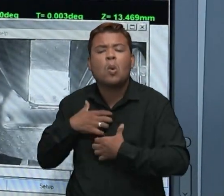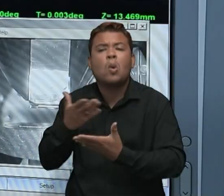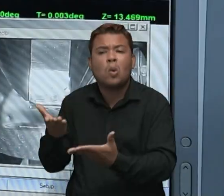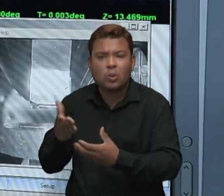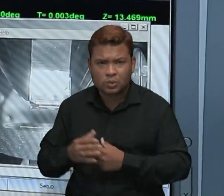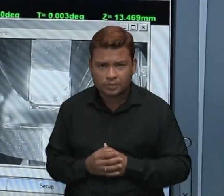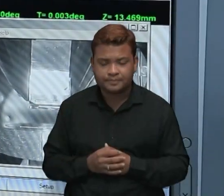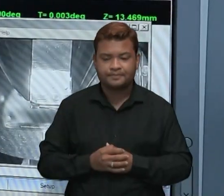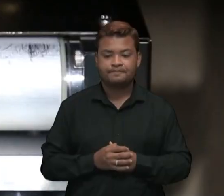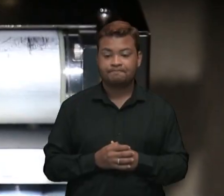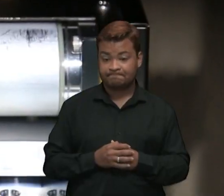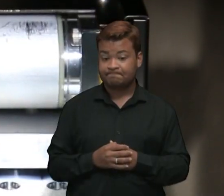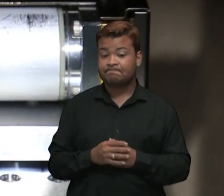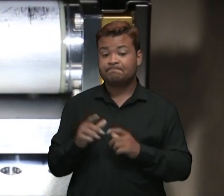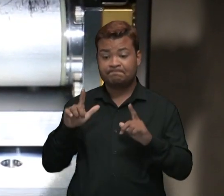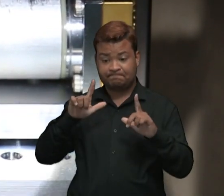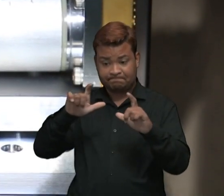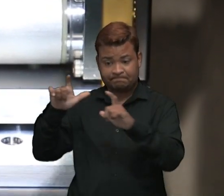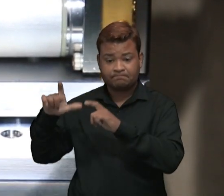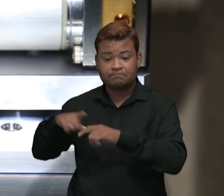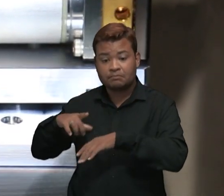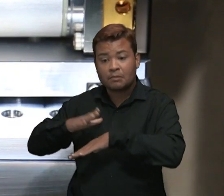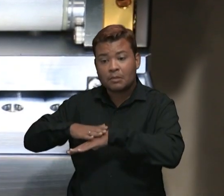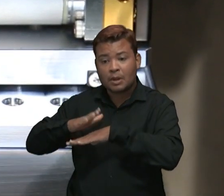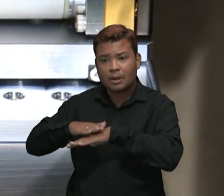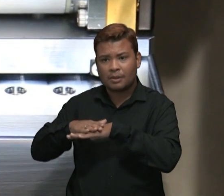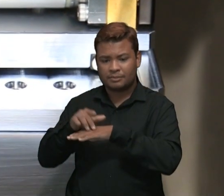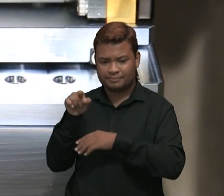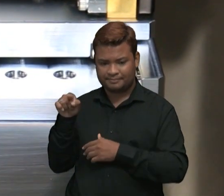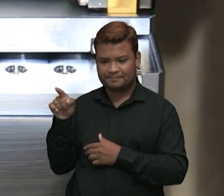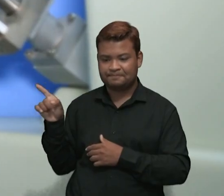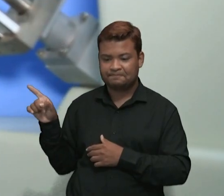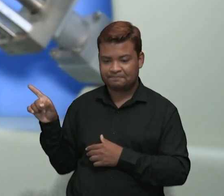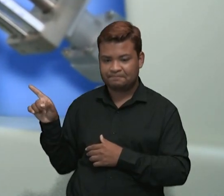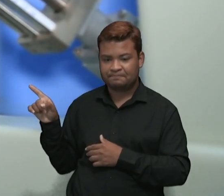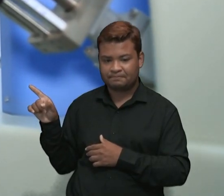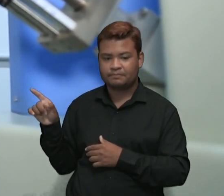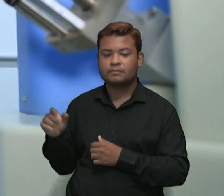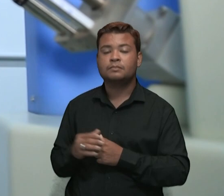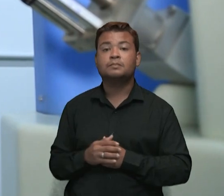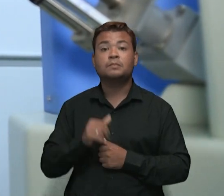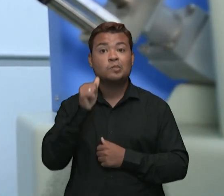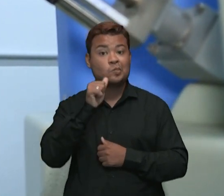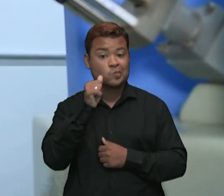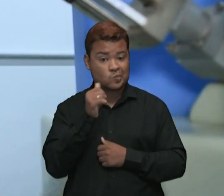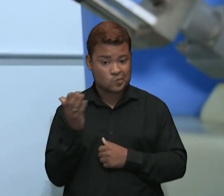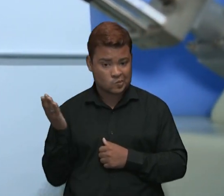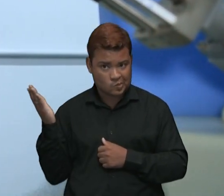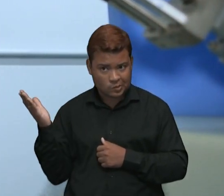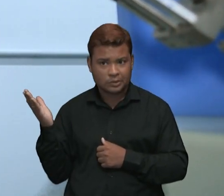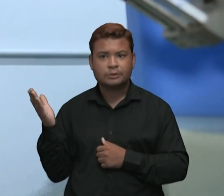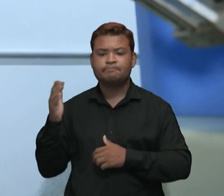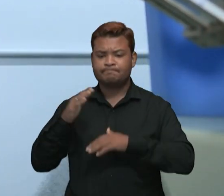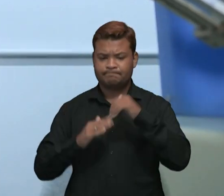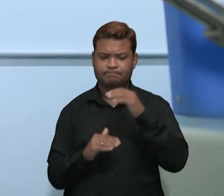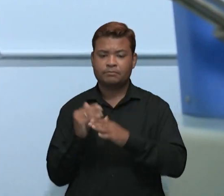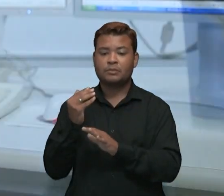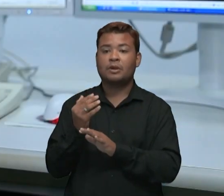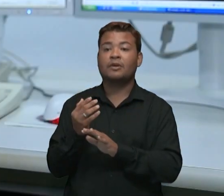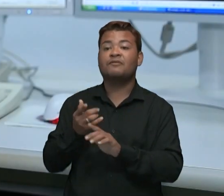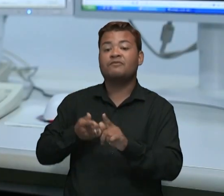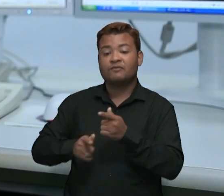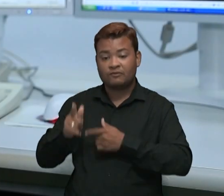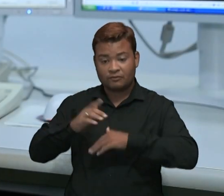As imagens foram feitas pelo microscópio eletrônico de varredura. Tatiana Oliveira, física responsável pelo